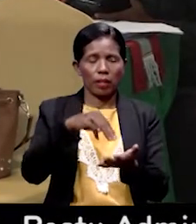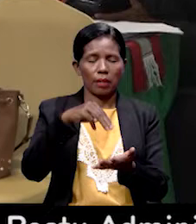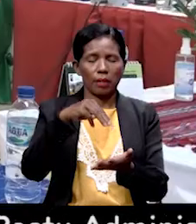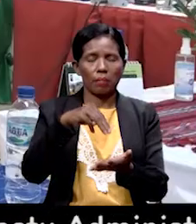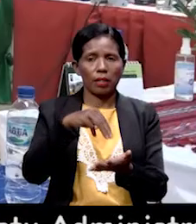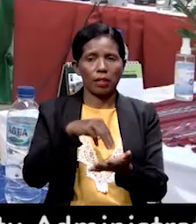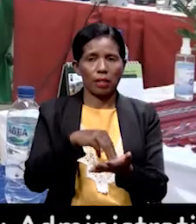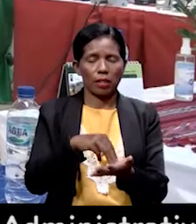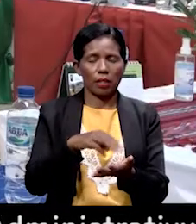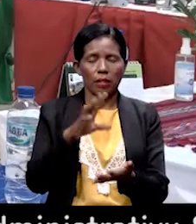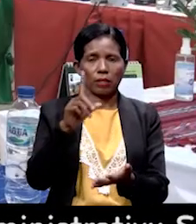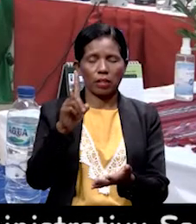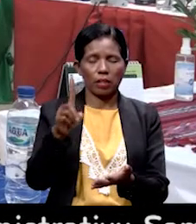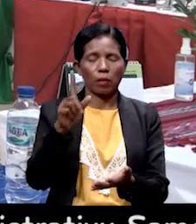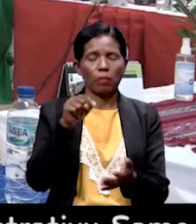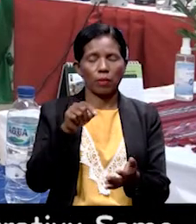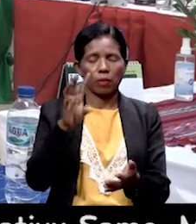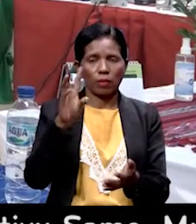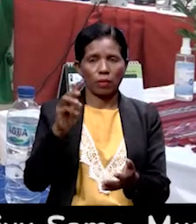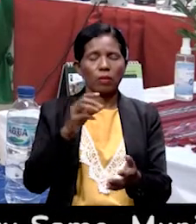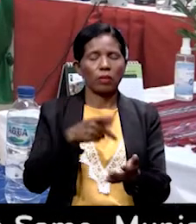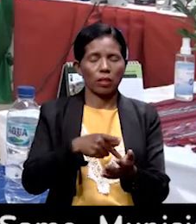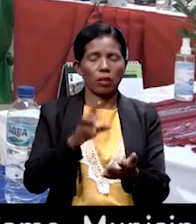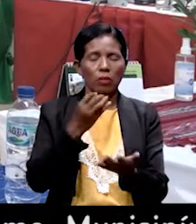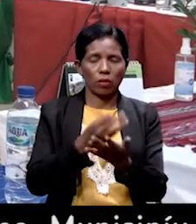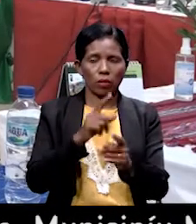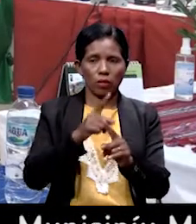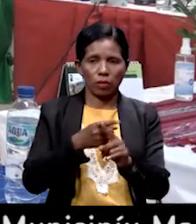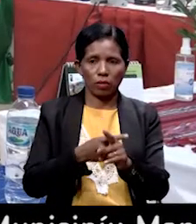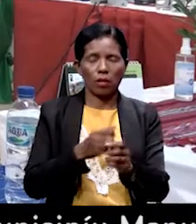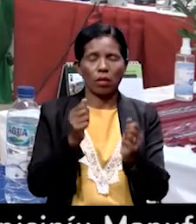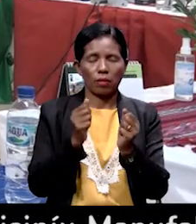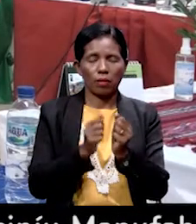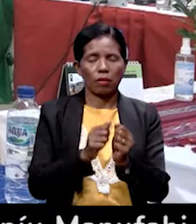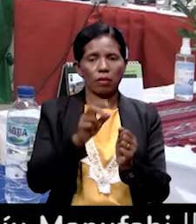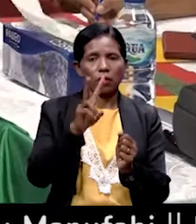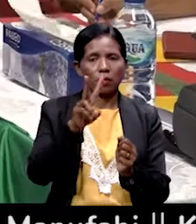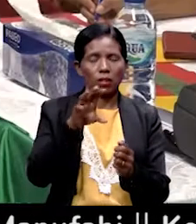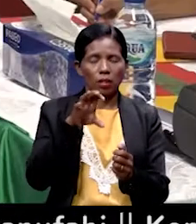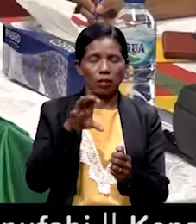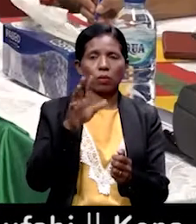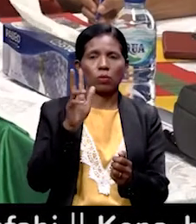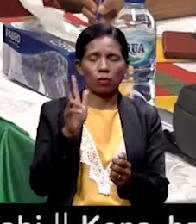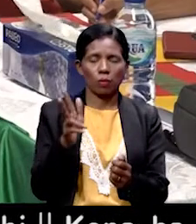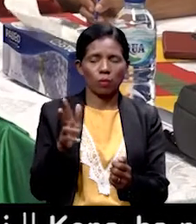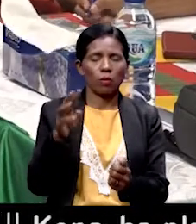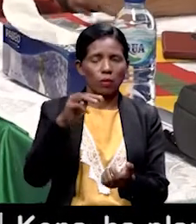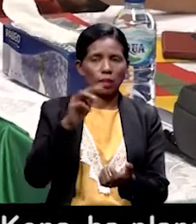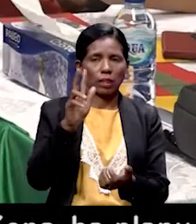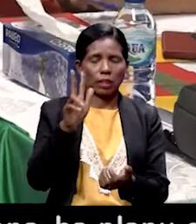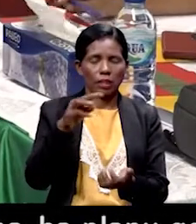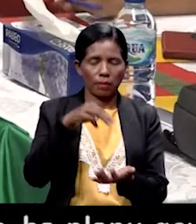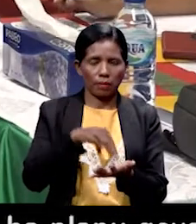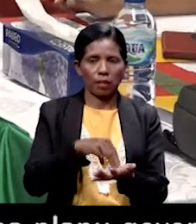composto husi kategoria salario no vencimento, tokong atus rua ronoro resing tolu, bem serviço tokong